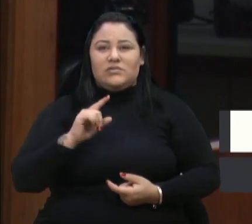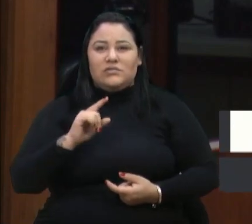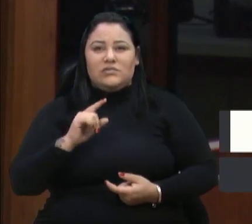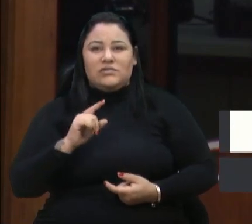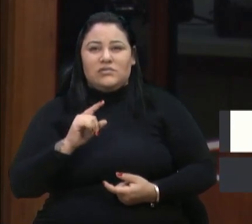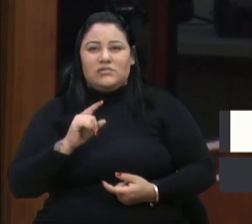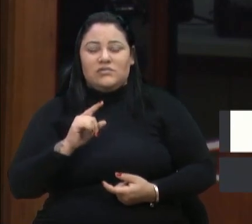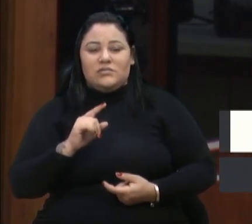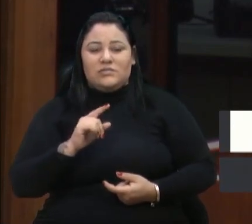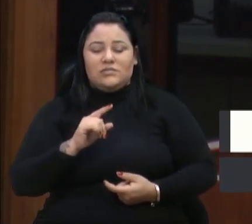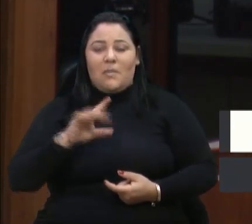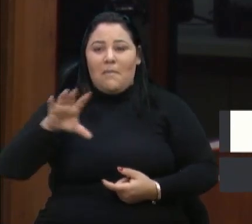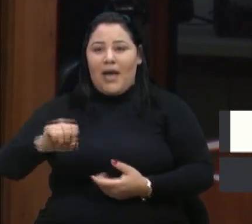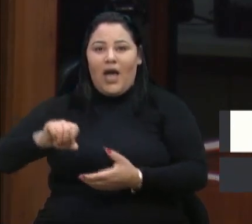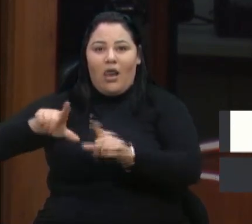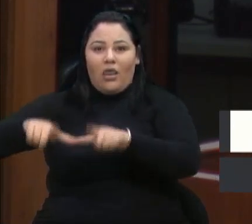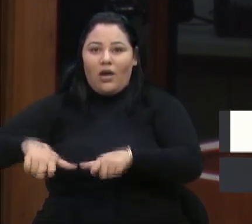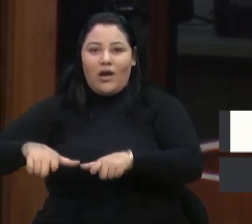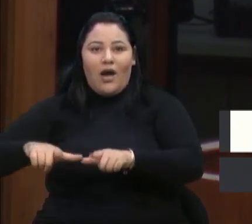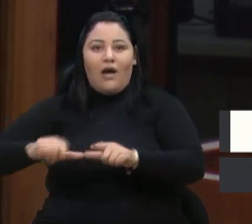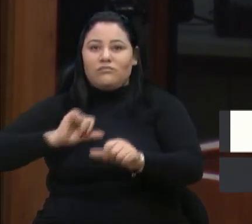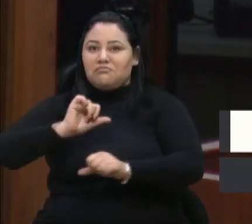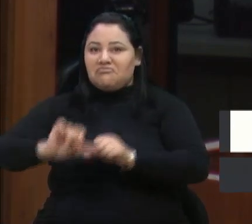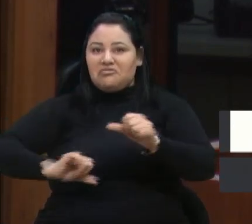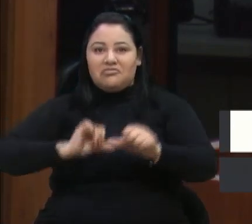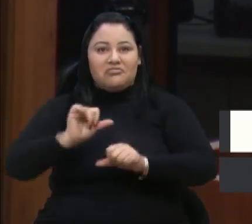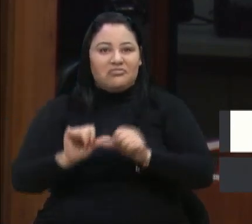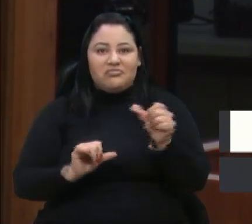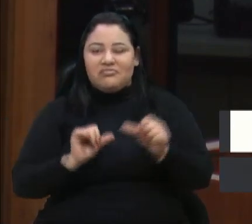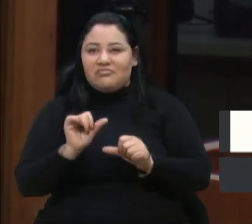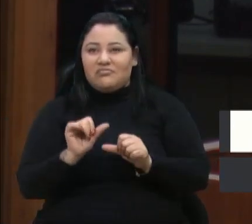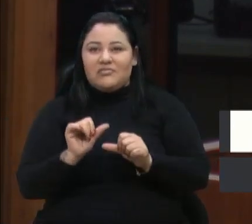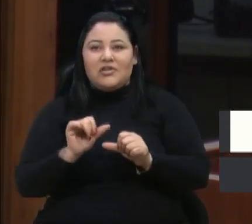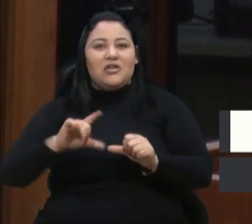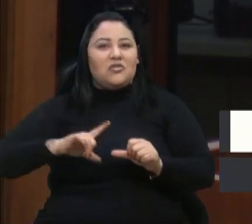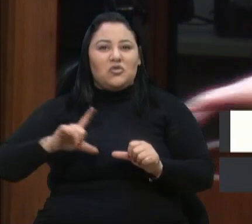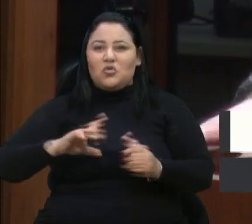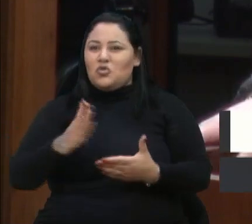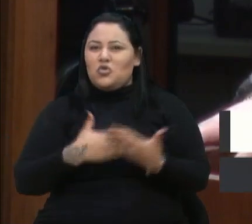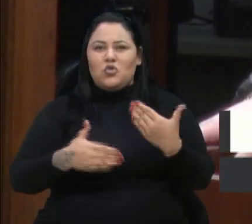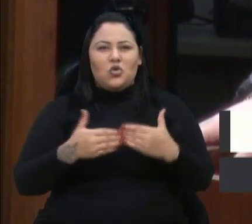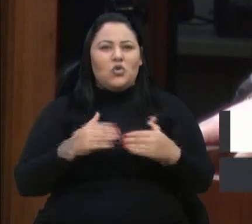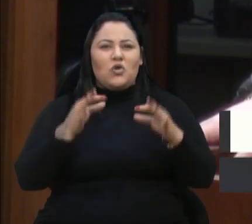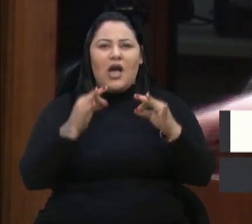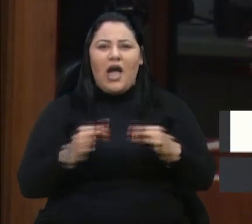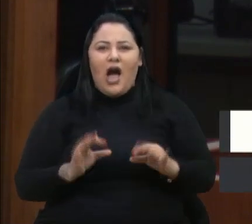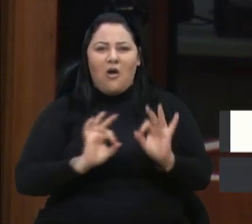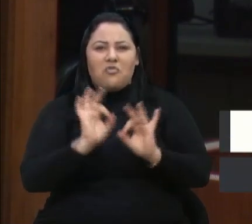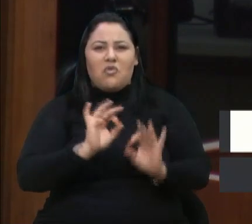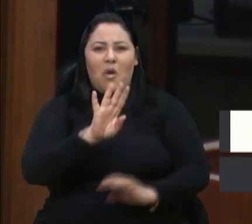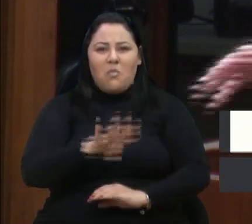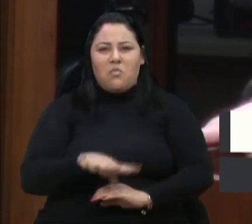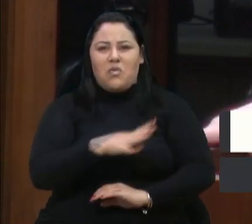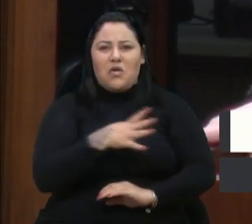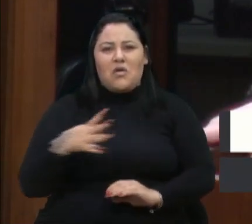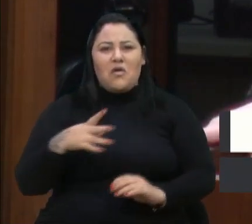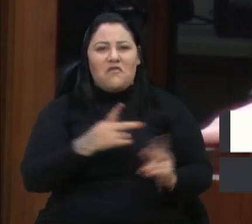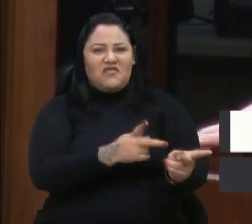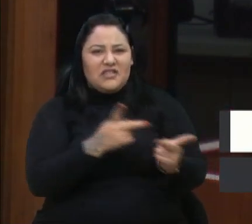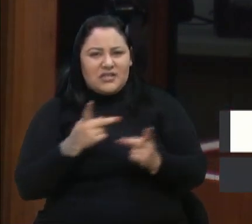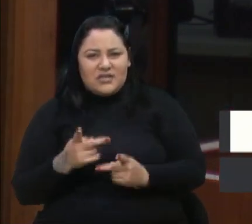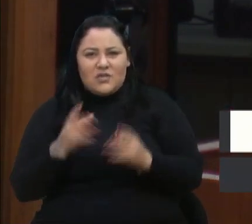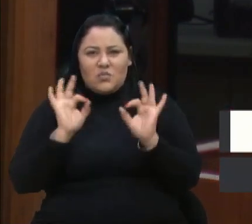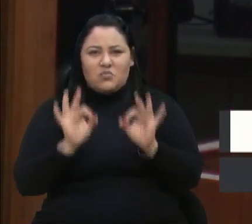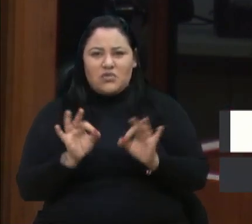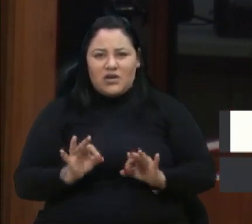vocês transformaram numa organização fantástica, com planilhas específicas, com visitações específicas,